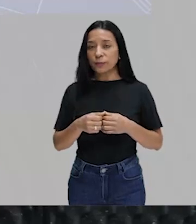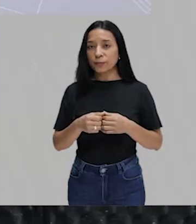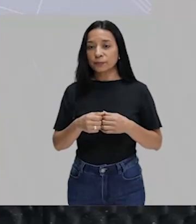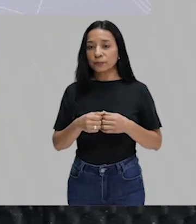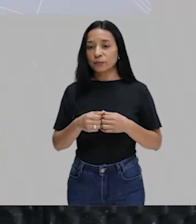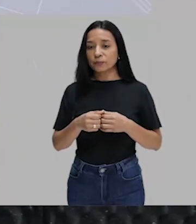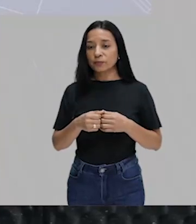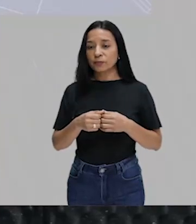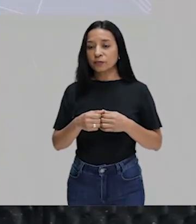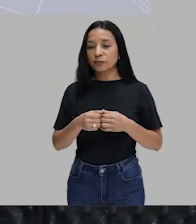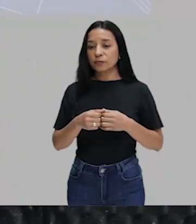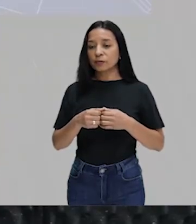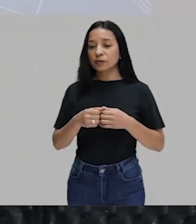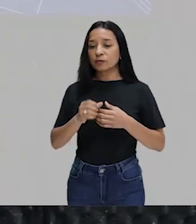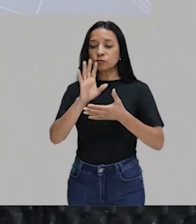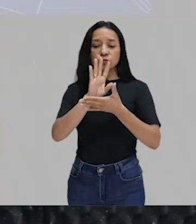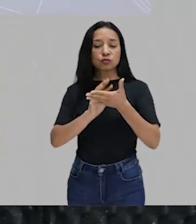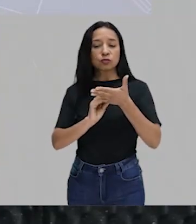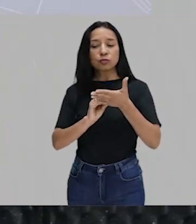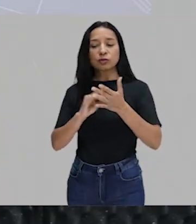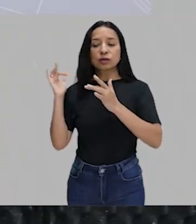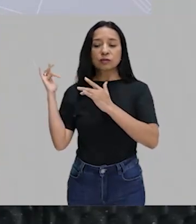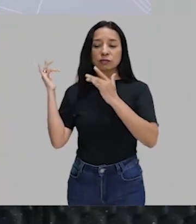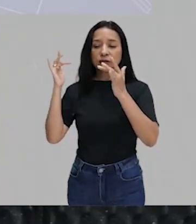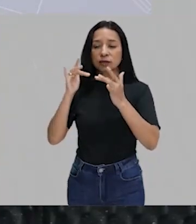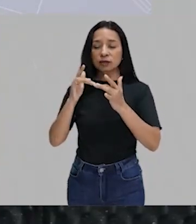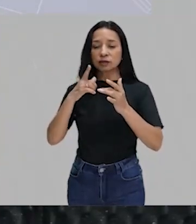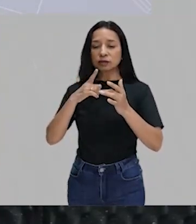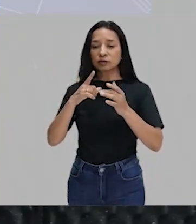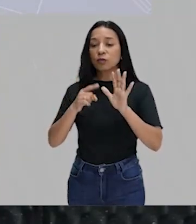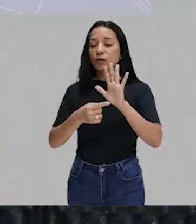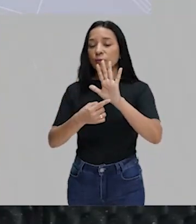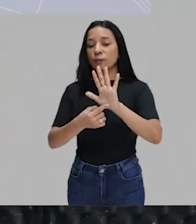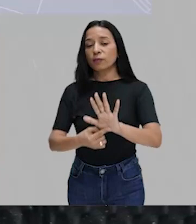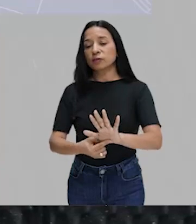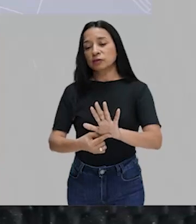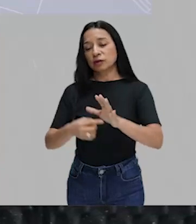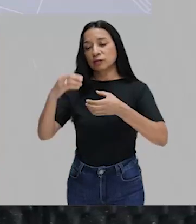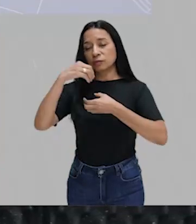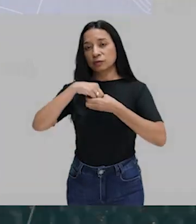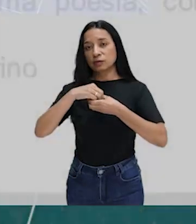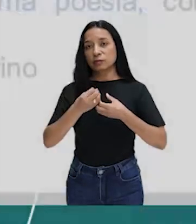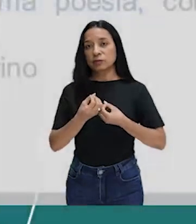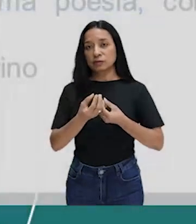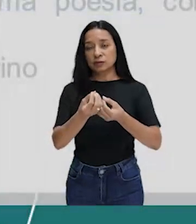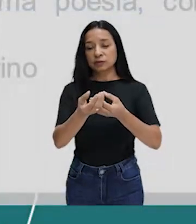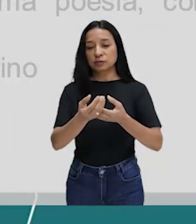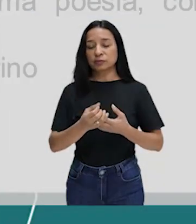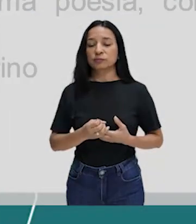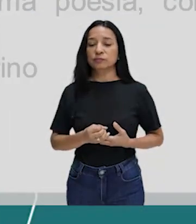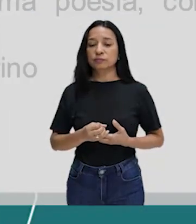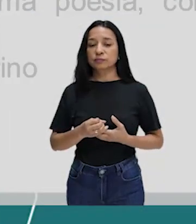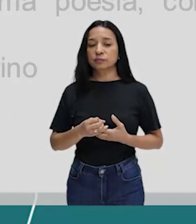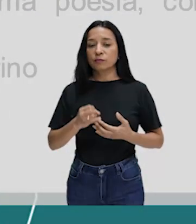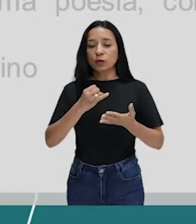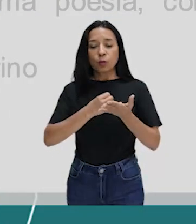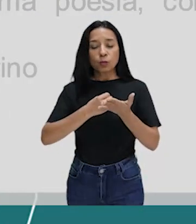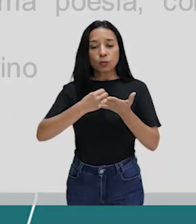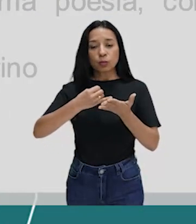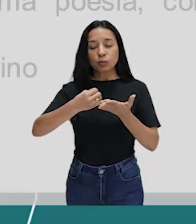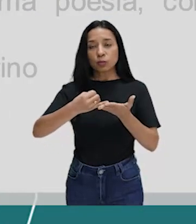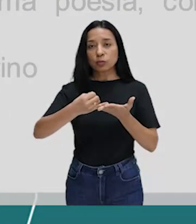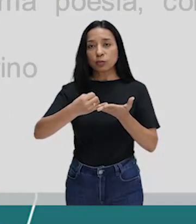desse modelo clássico, trazido aqui pelo parnasianismo. No seu início, ele se espelhava no que